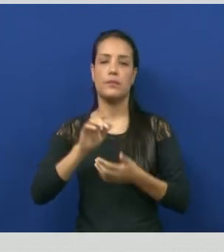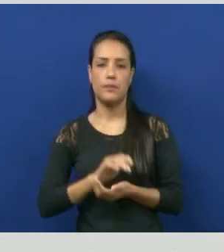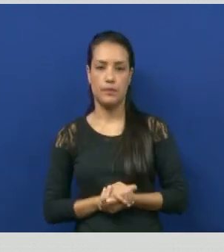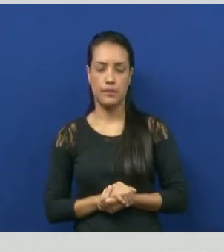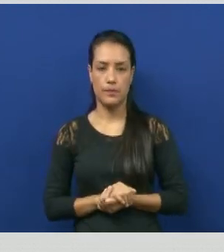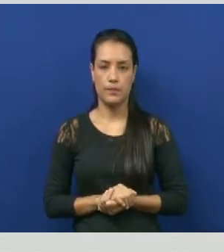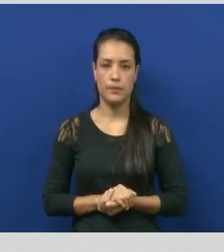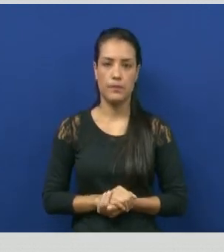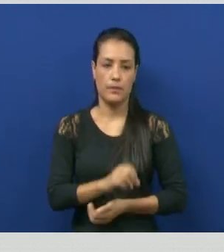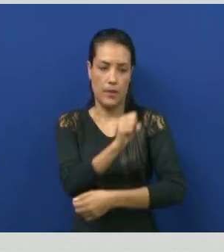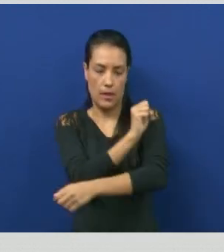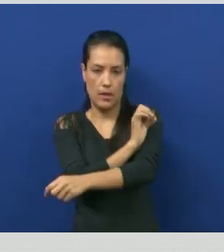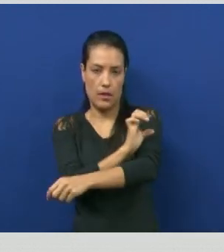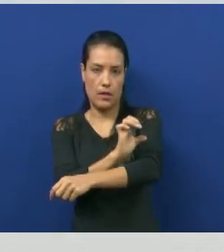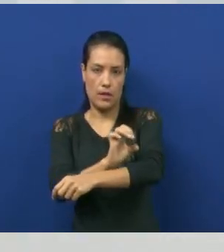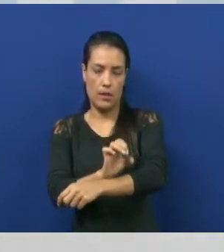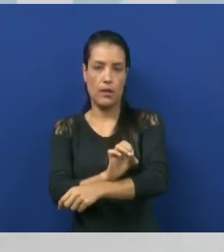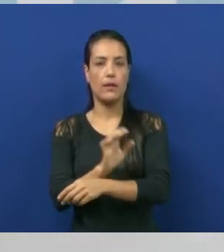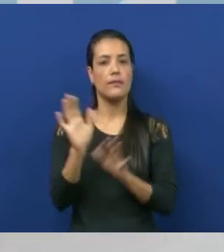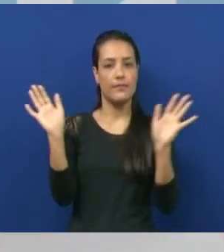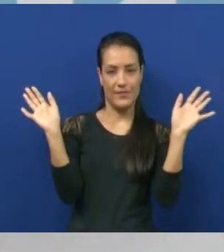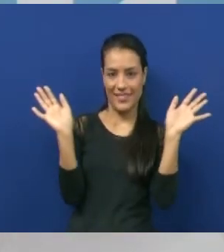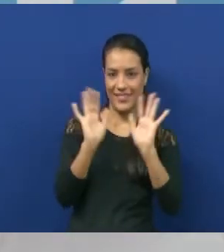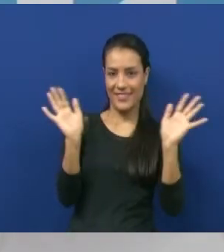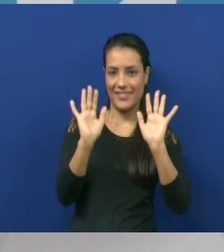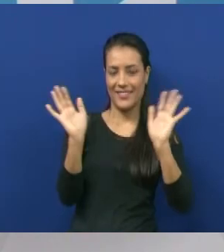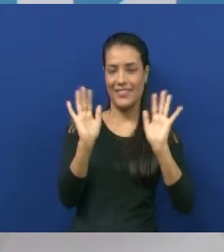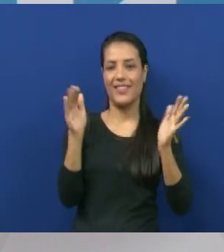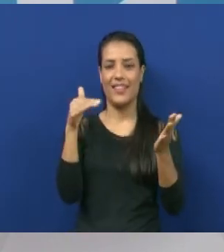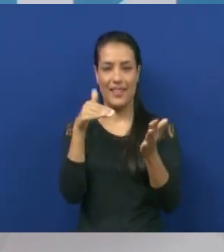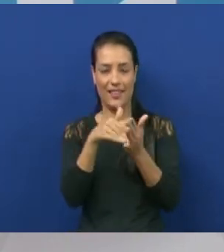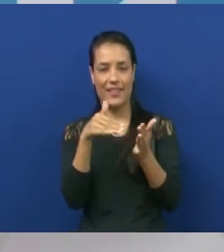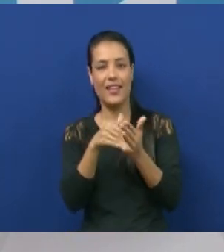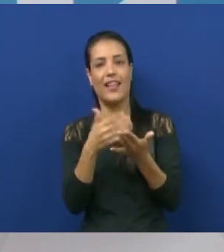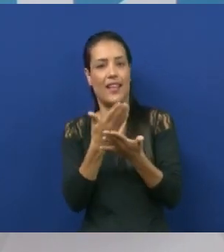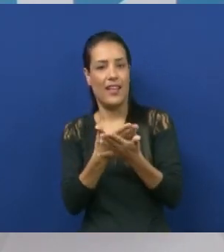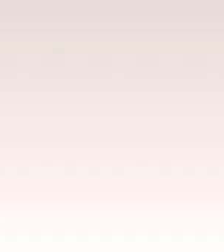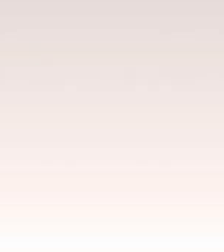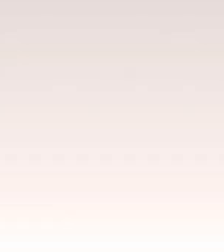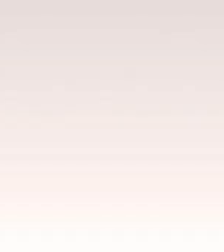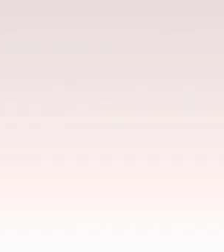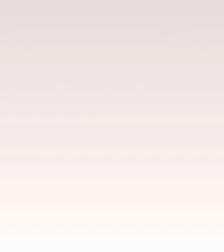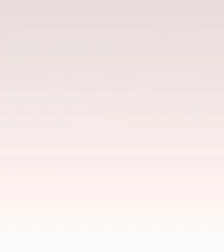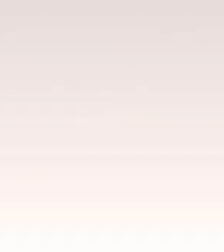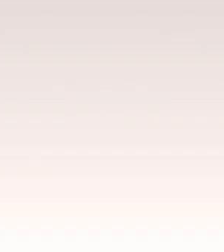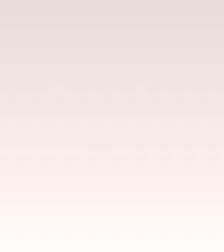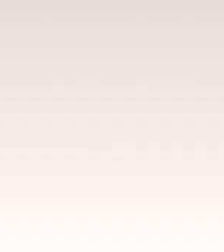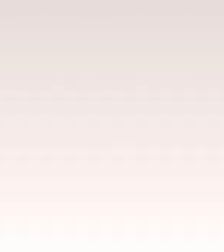www.educ.ce.ac.gov e até mais, até a próxima aula. Beijo no coração de todos.